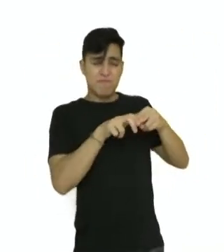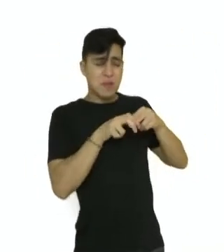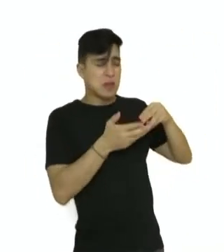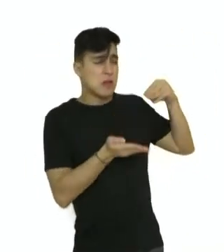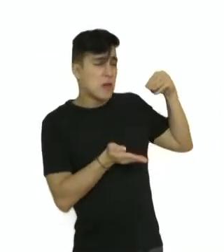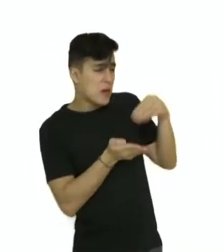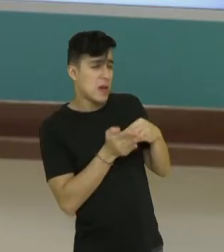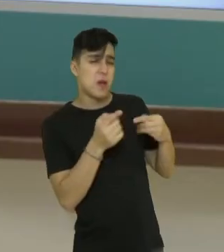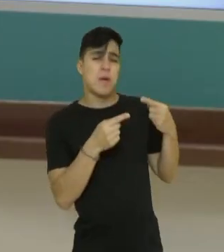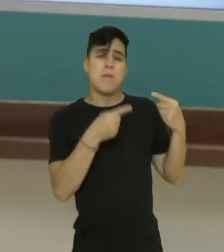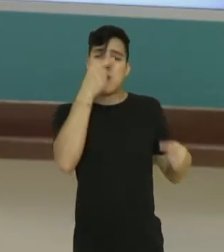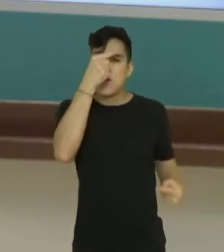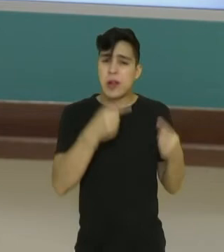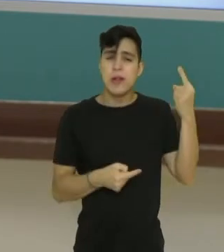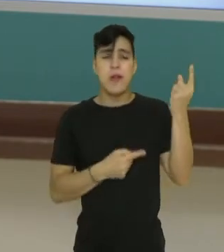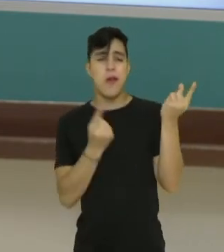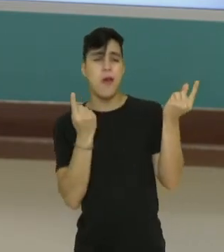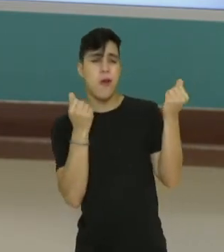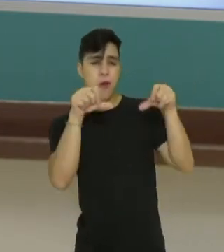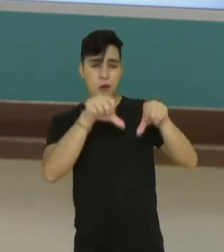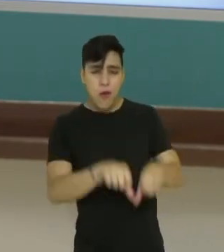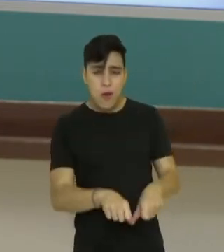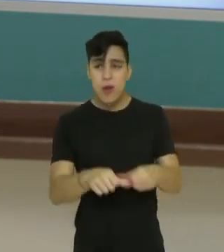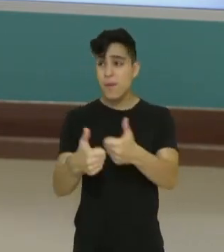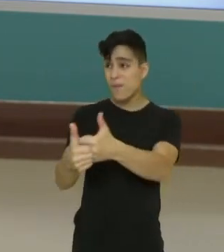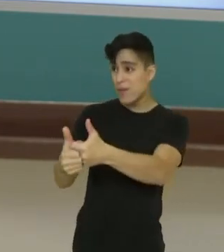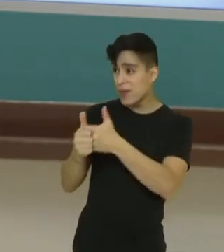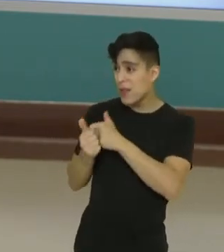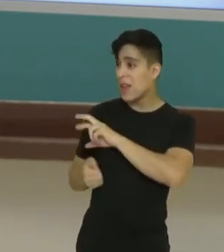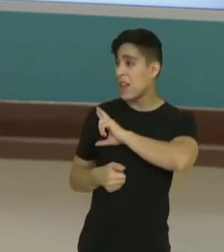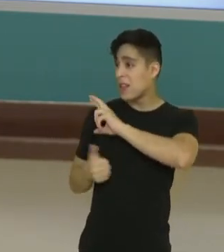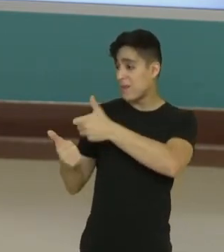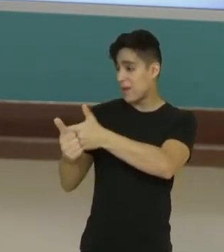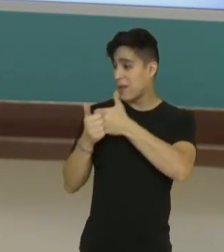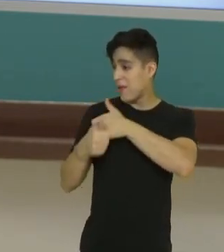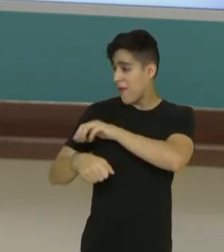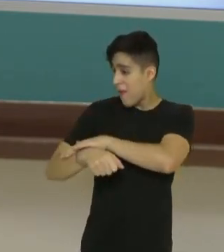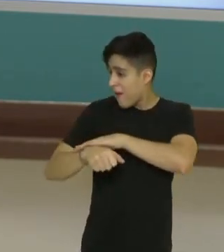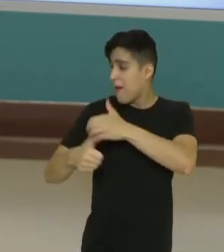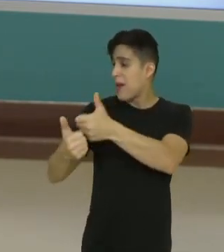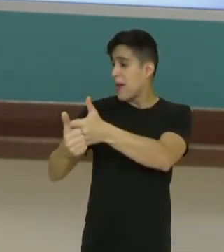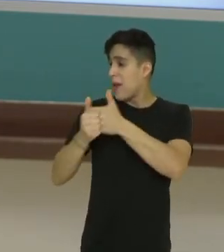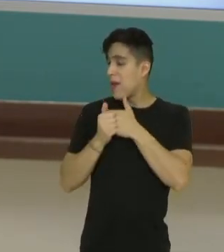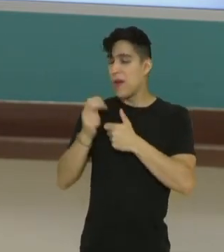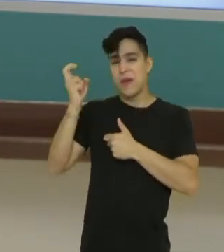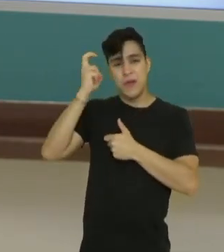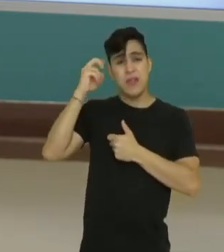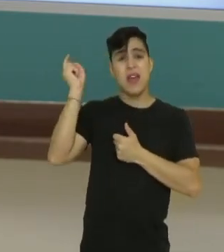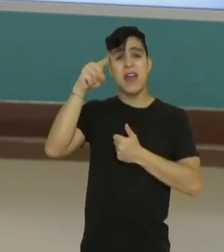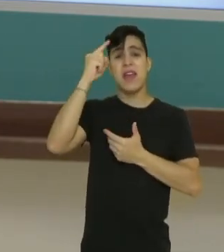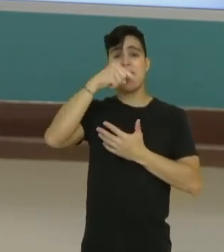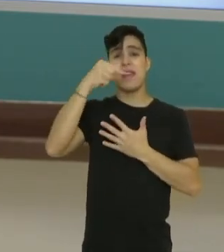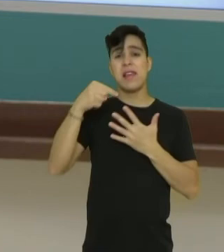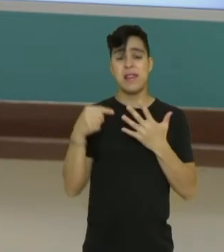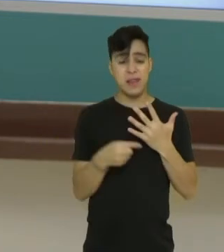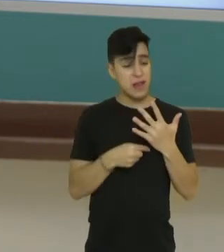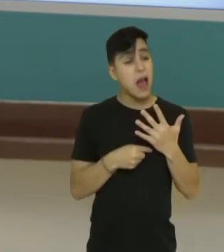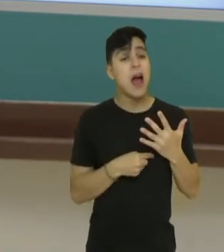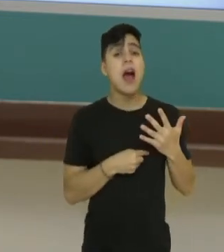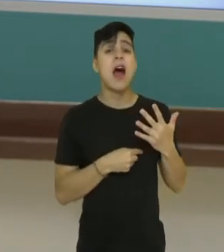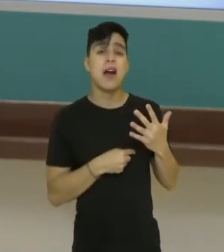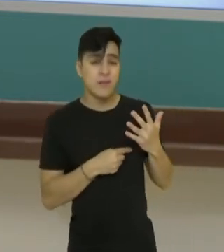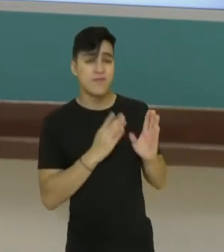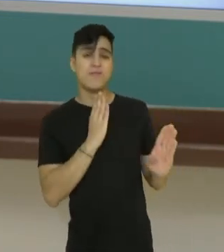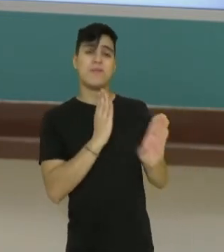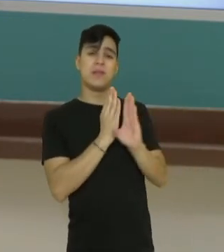e econômicos, perseguição religiosa, étnica e cultural. Todos esses são exemplos que motivam as pessoas a